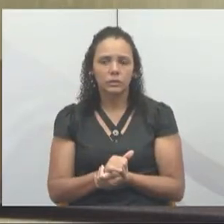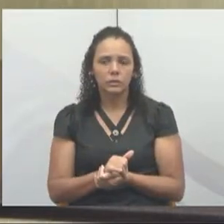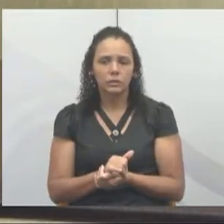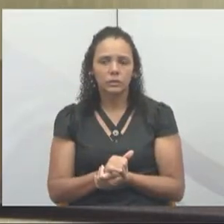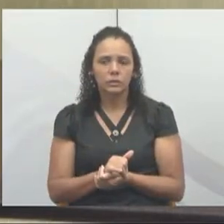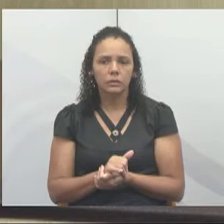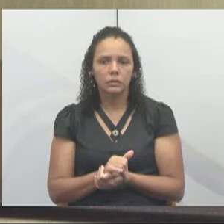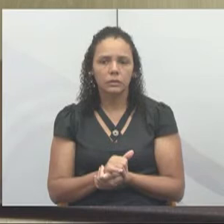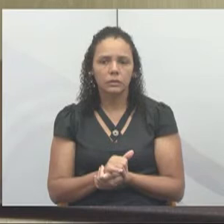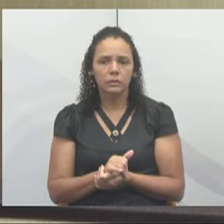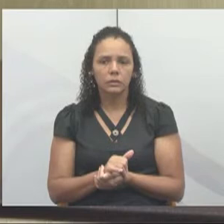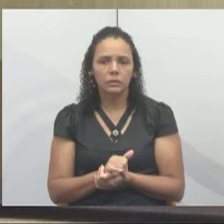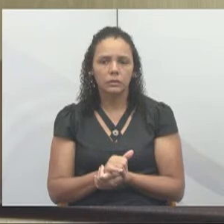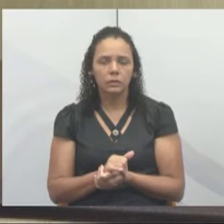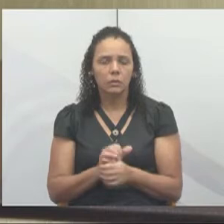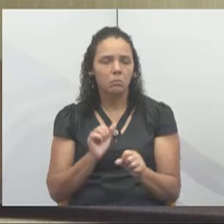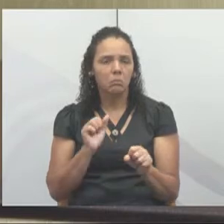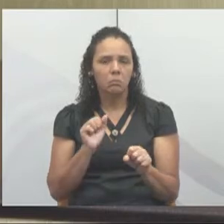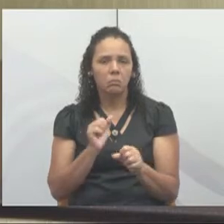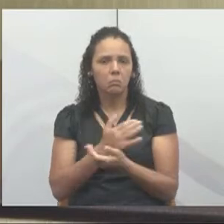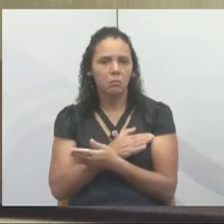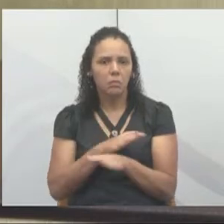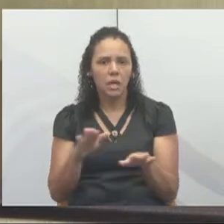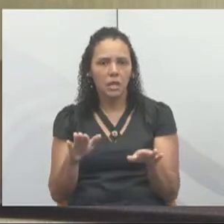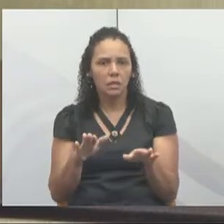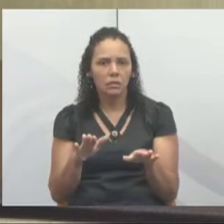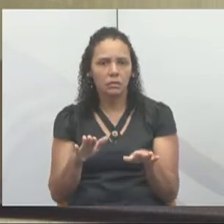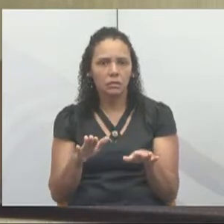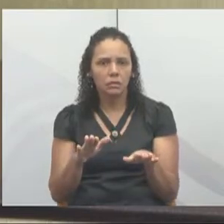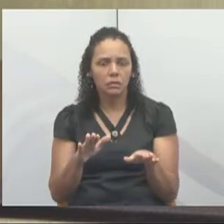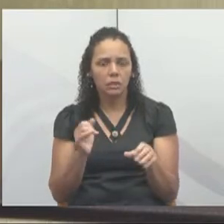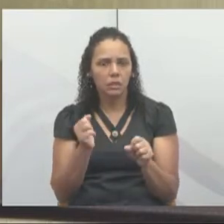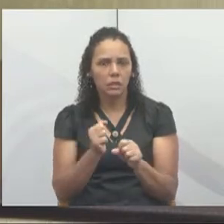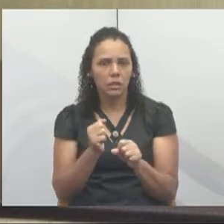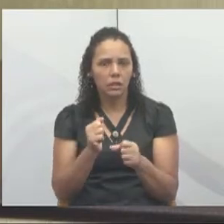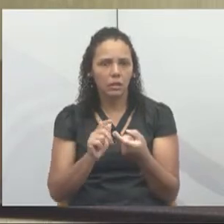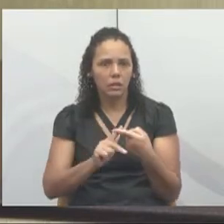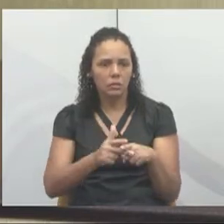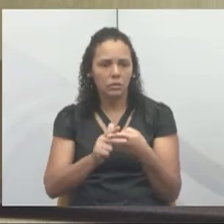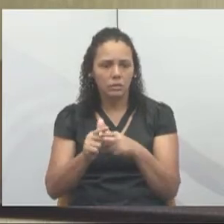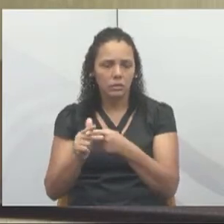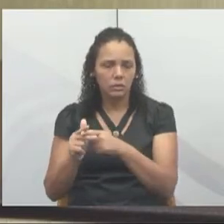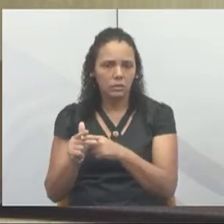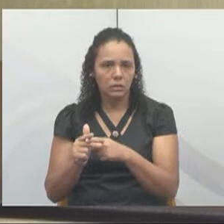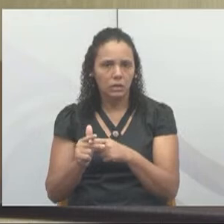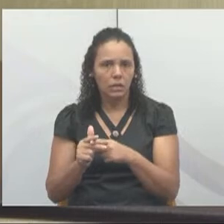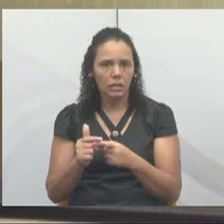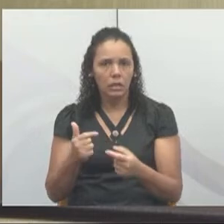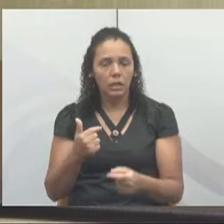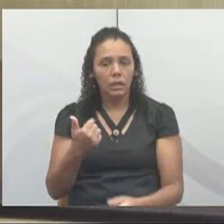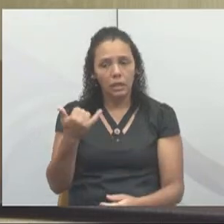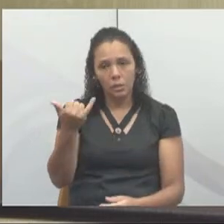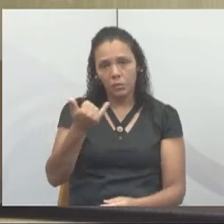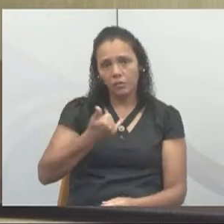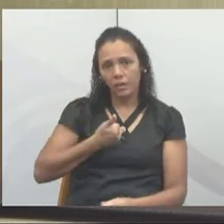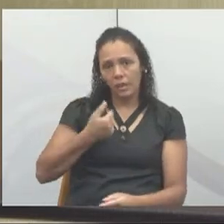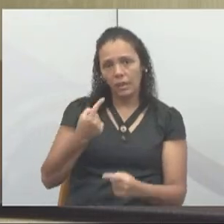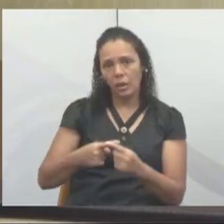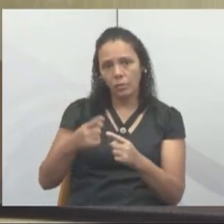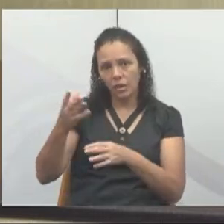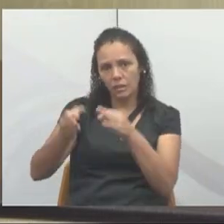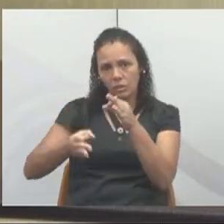parou, o Renova Centro parou, e fiquei sabendo que é devido à justiça. Seria uma